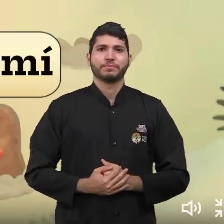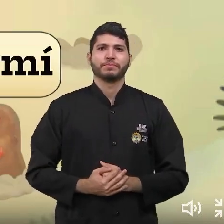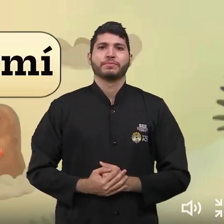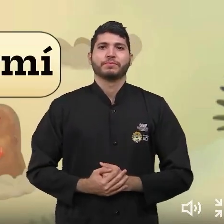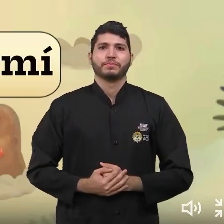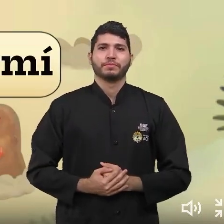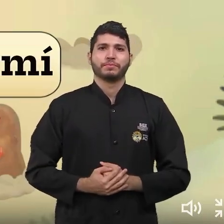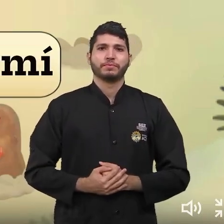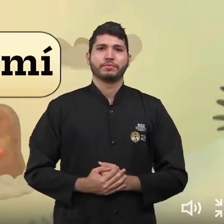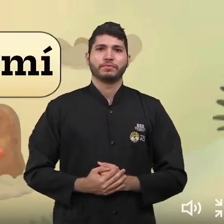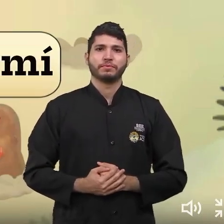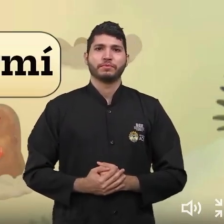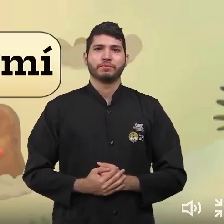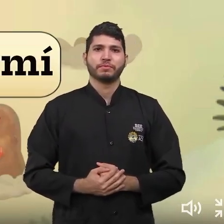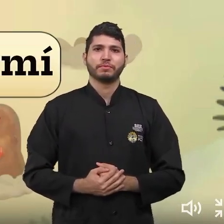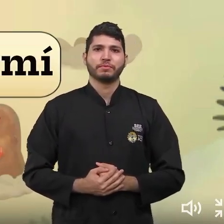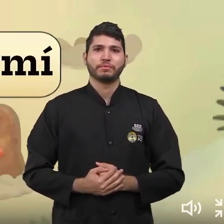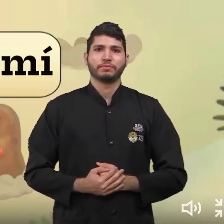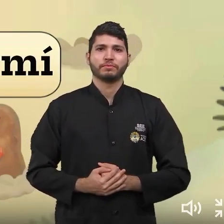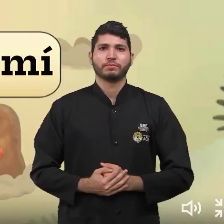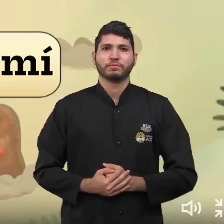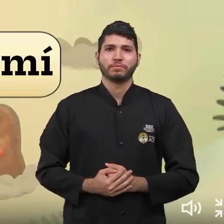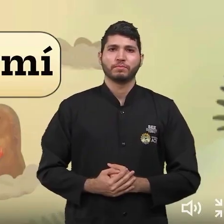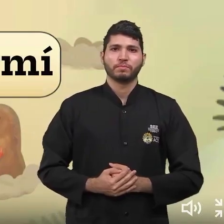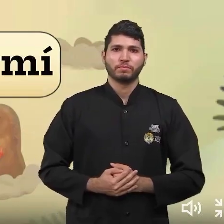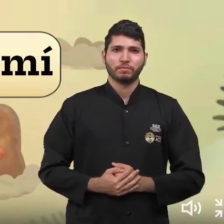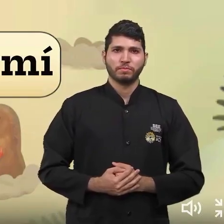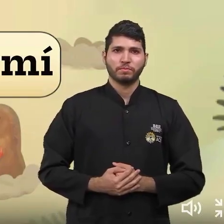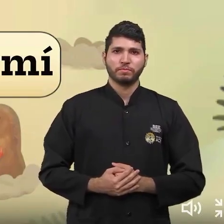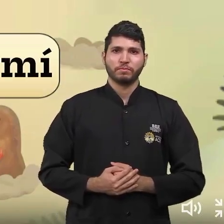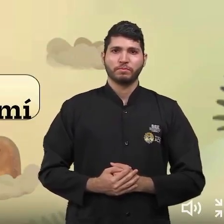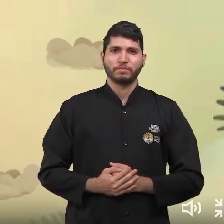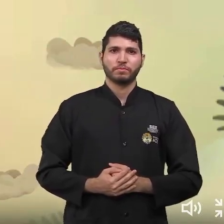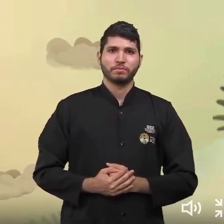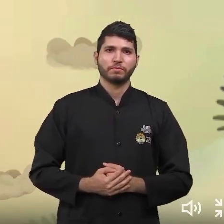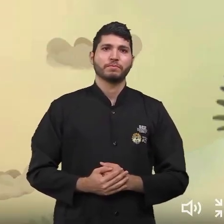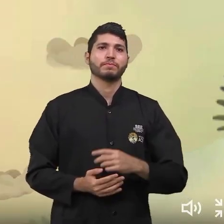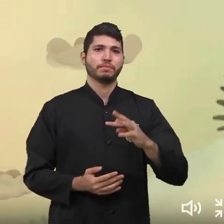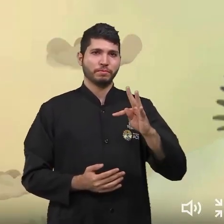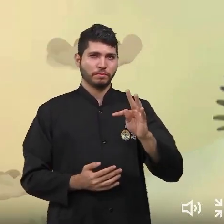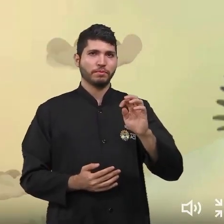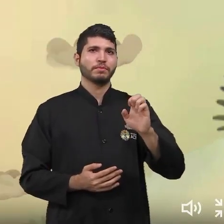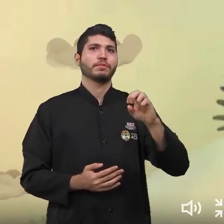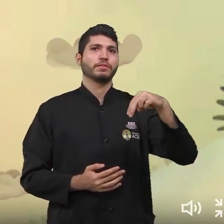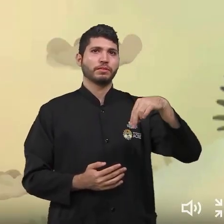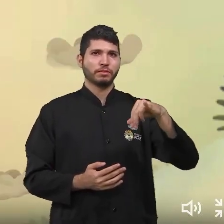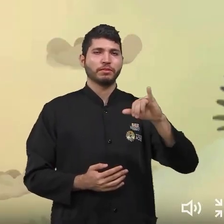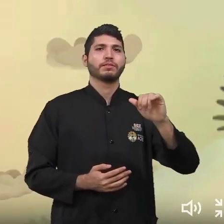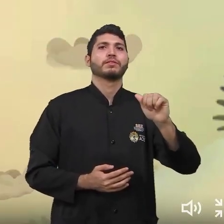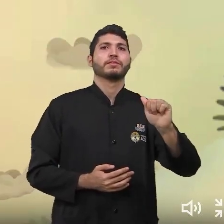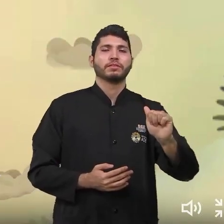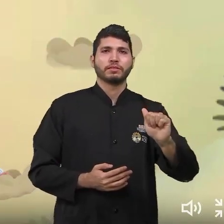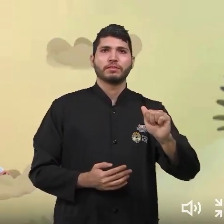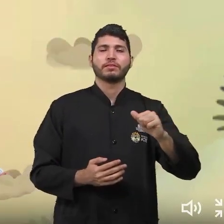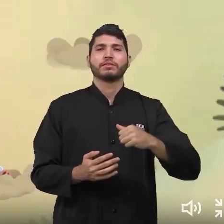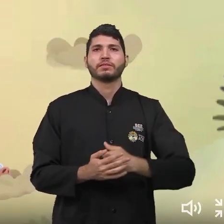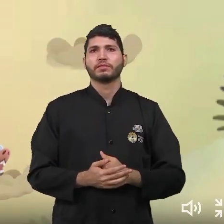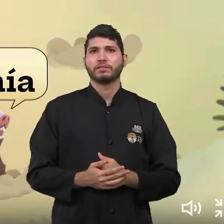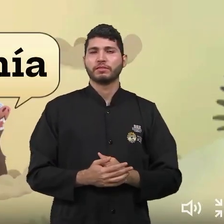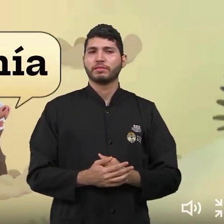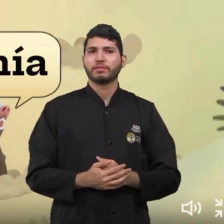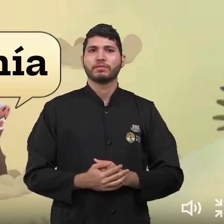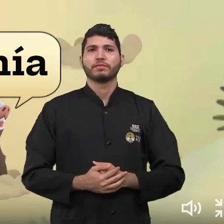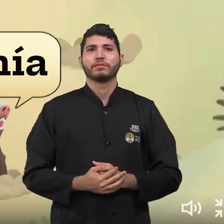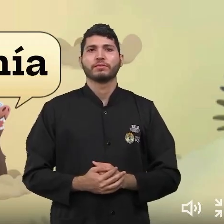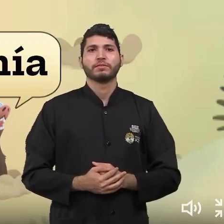ação já completa, não tem como alterar. Tenia, sim. Todos os verbos que terminam em ia, que esse acento é. Ó,